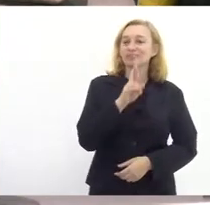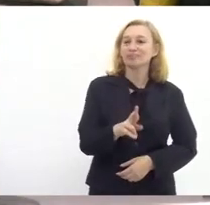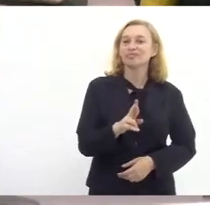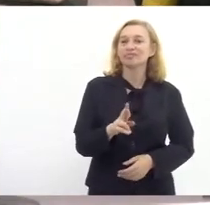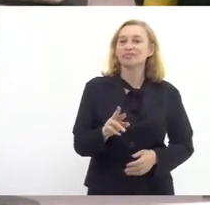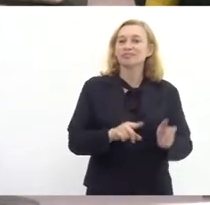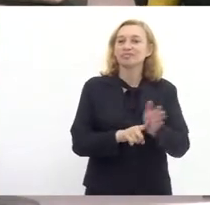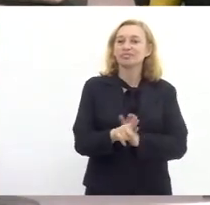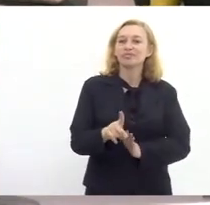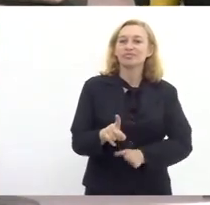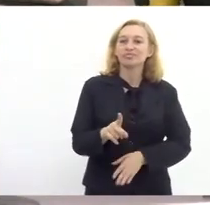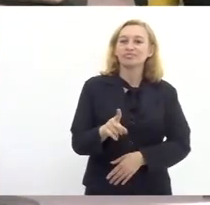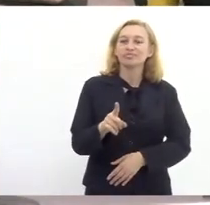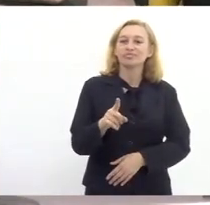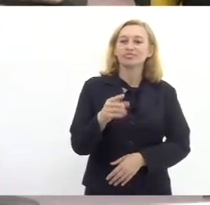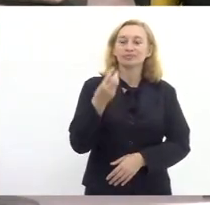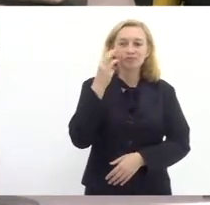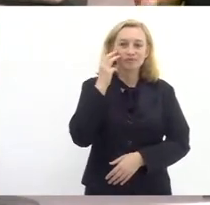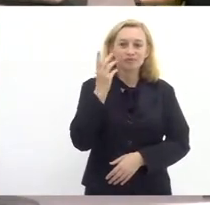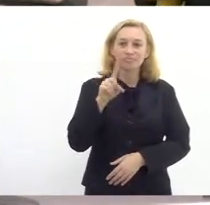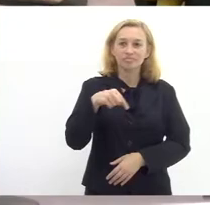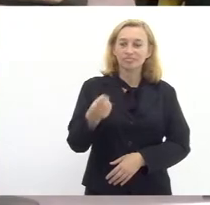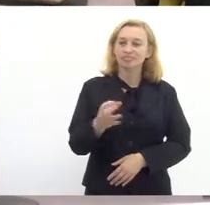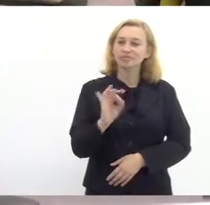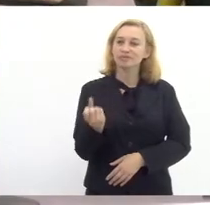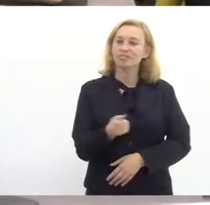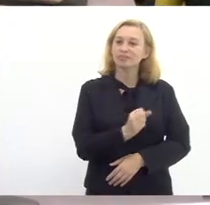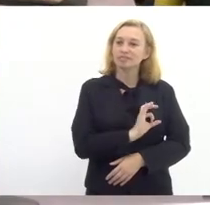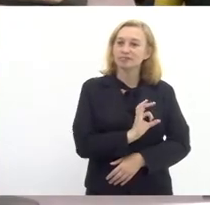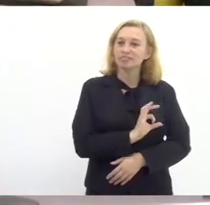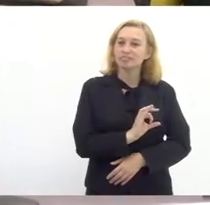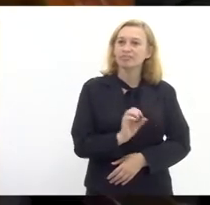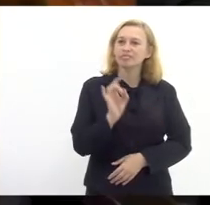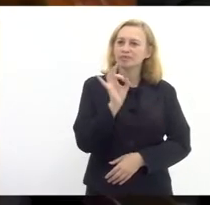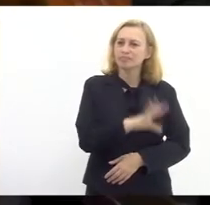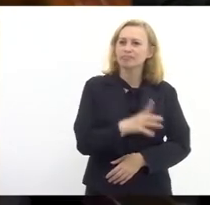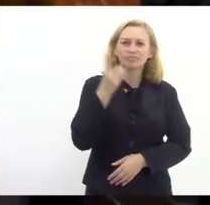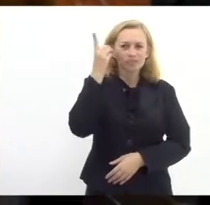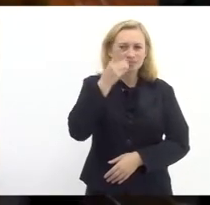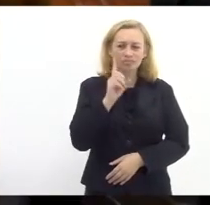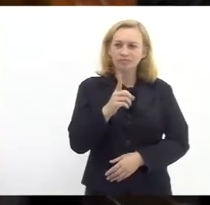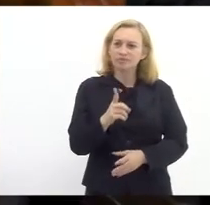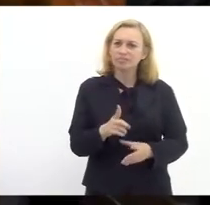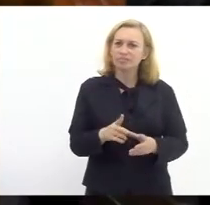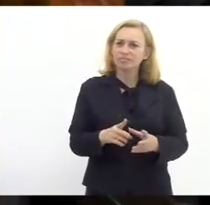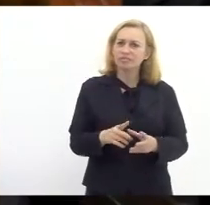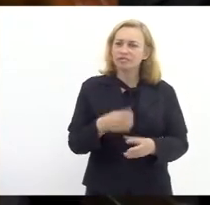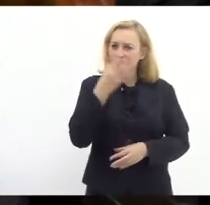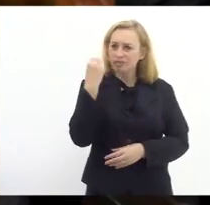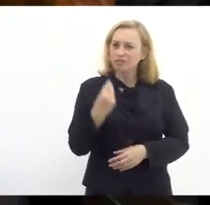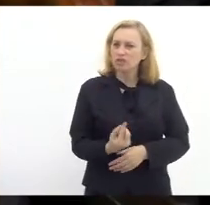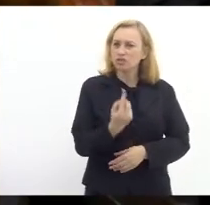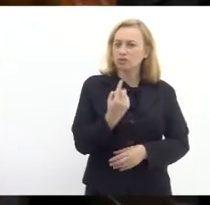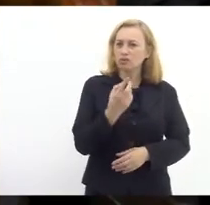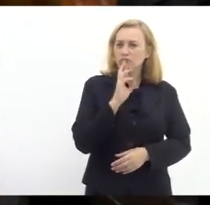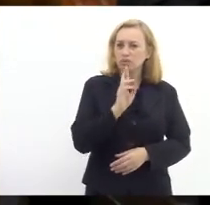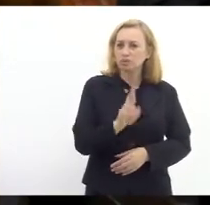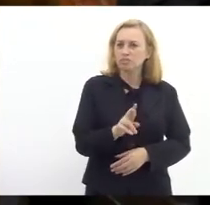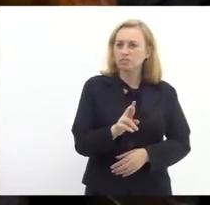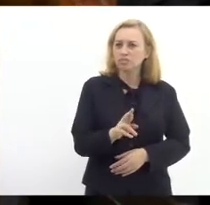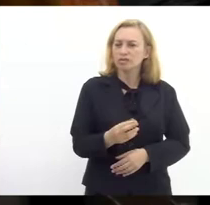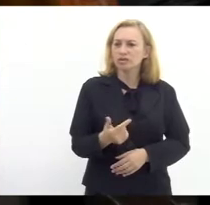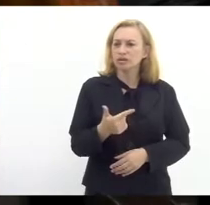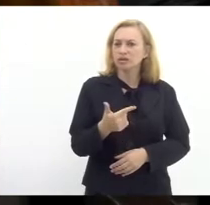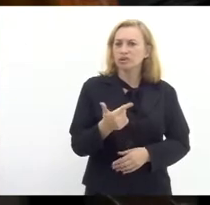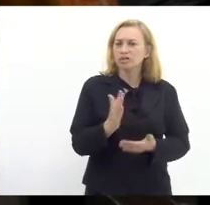do Valdec, da Marta e... É, por último, deputado, se tiver fugido alguma resposta sobre as duas estações